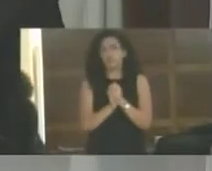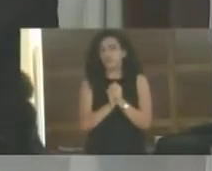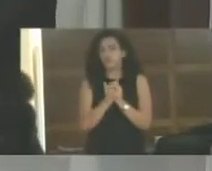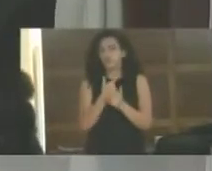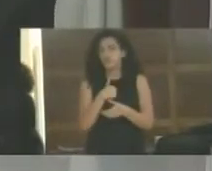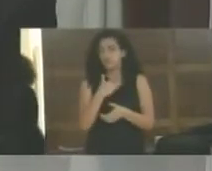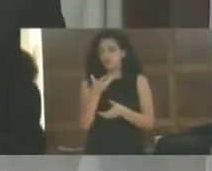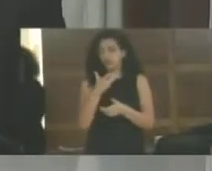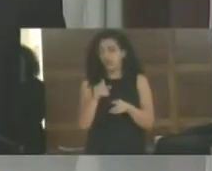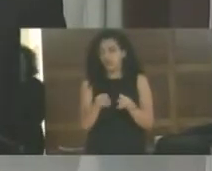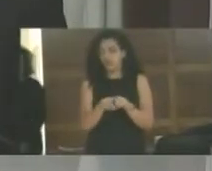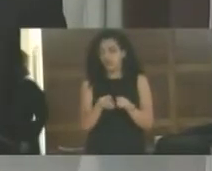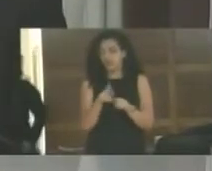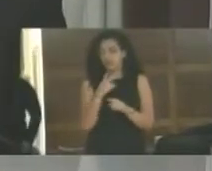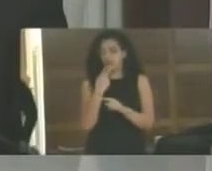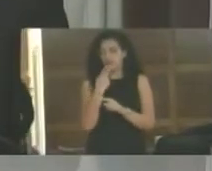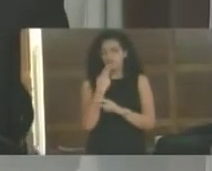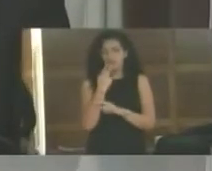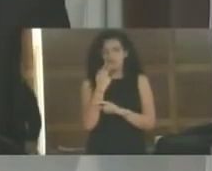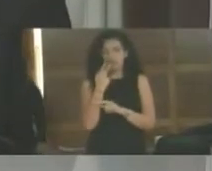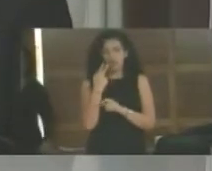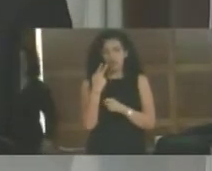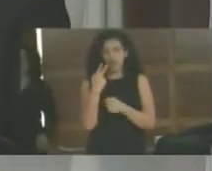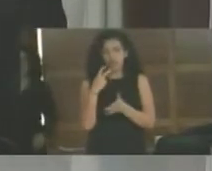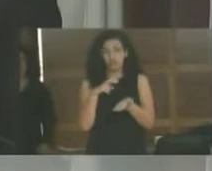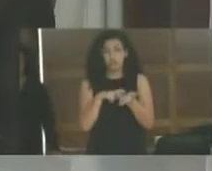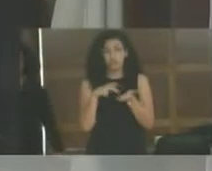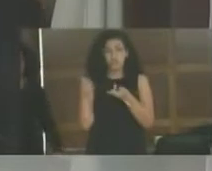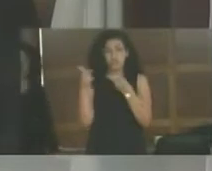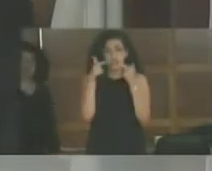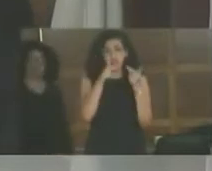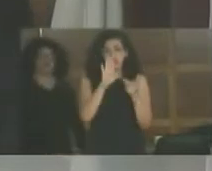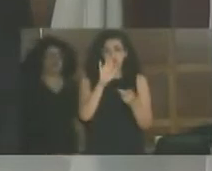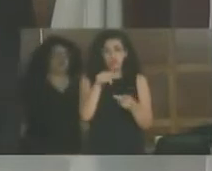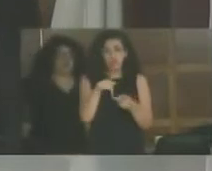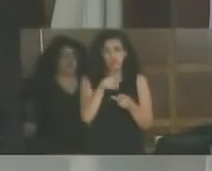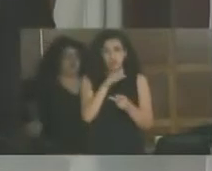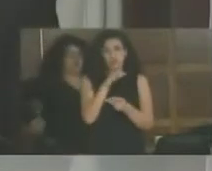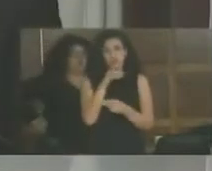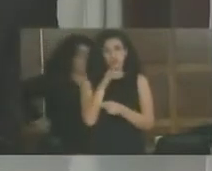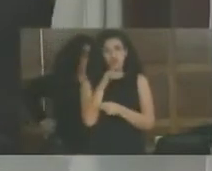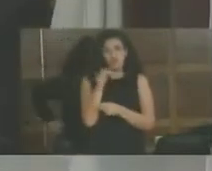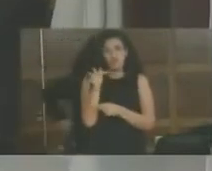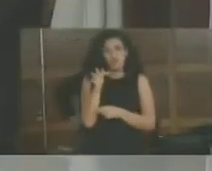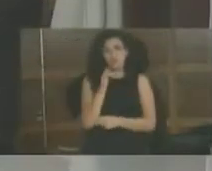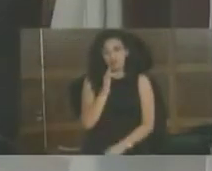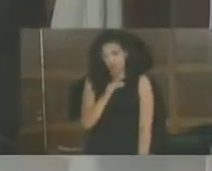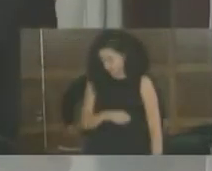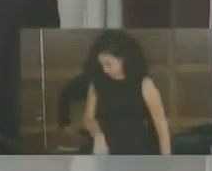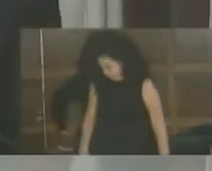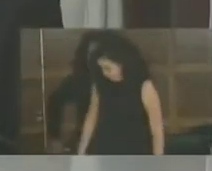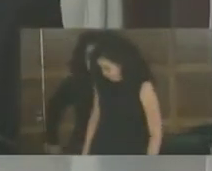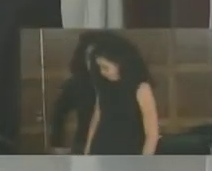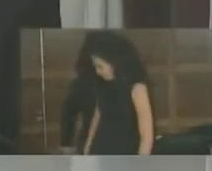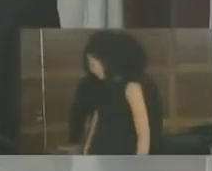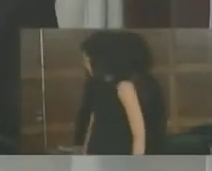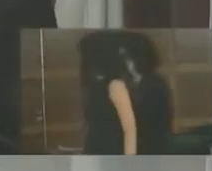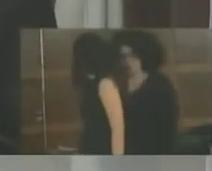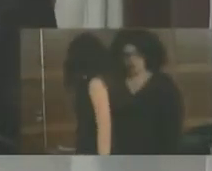Quero registrar também, pela manhã, a visita à banqueta, onde o nosso prefeito Fernando Jordão deu início às obras de um